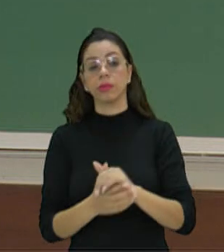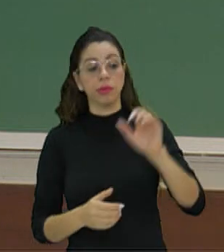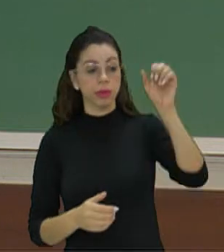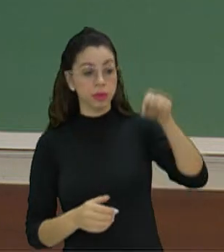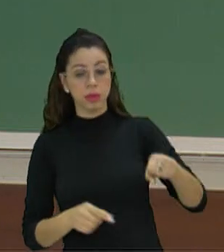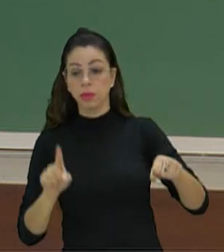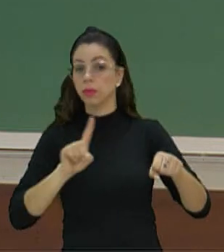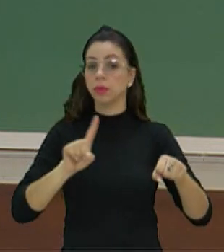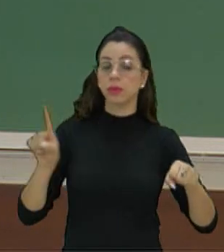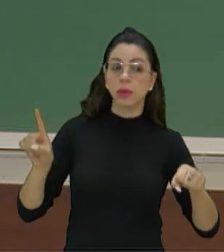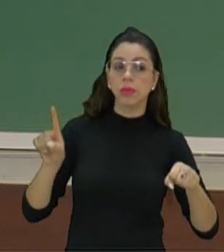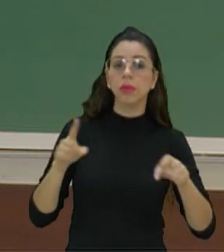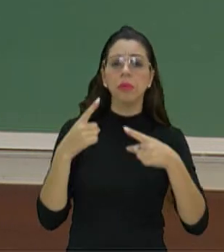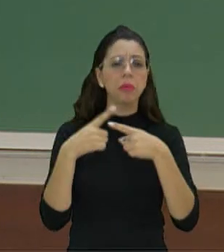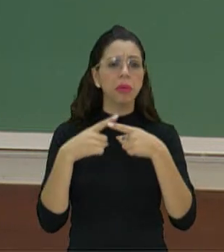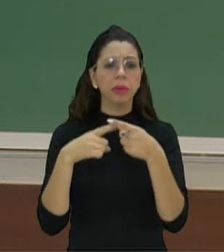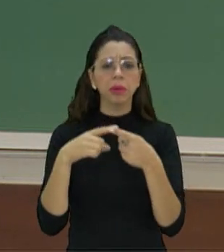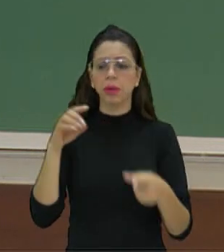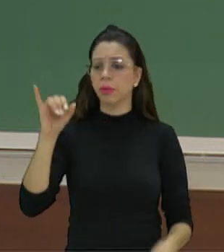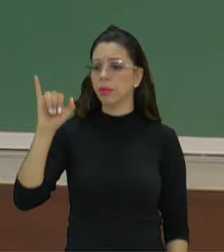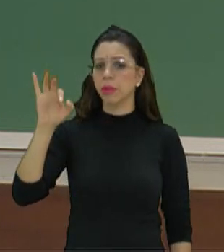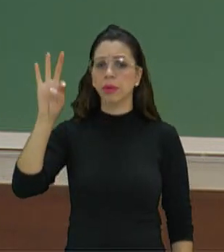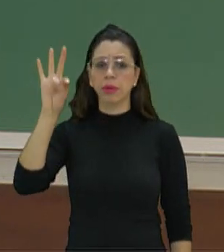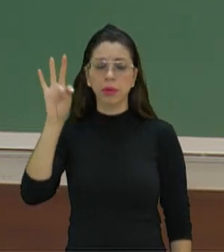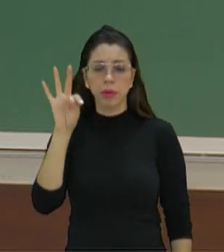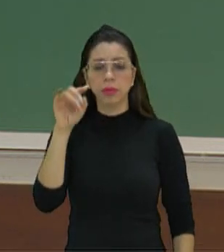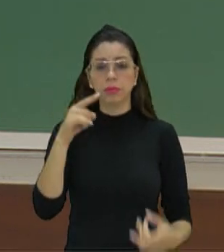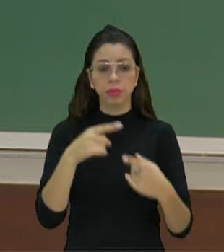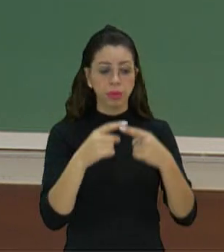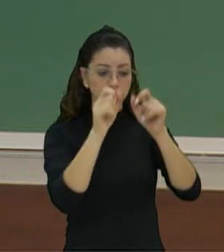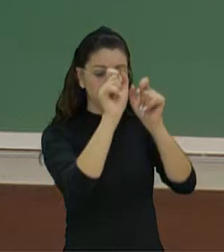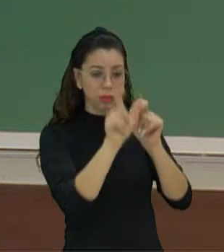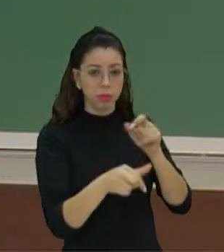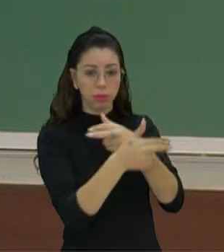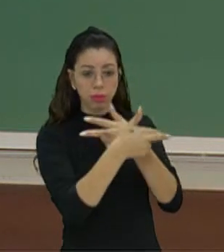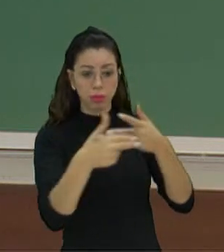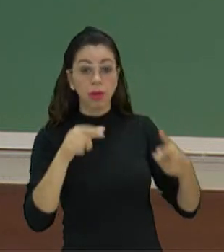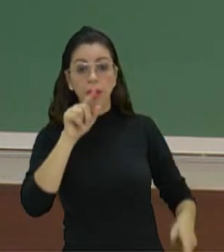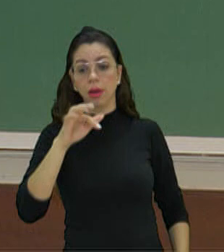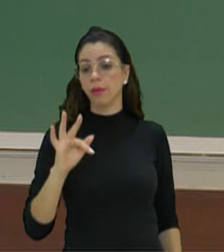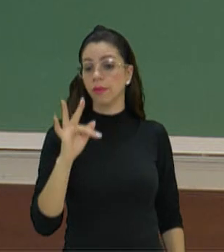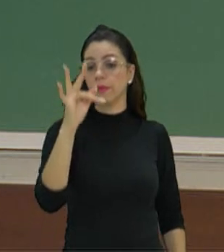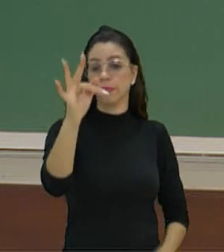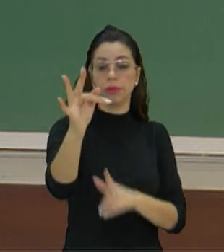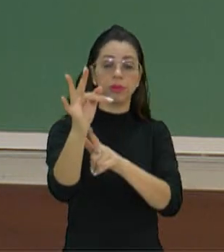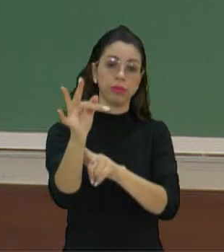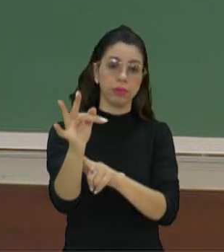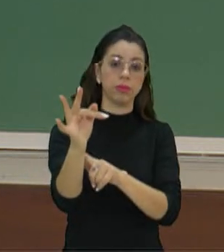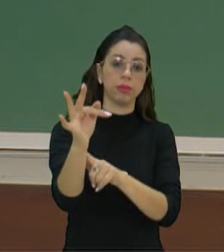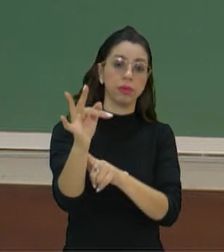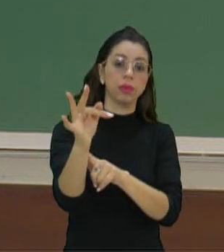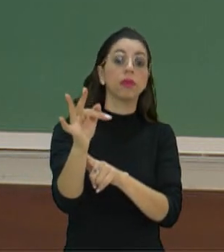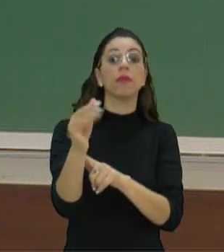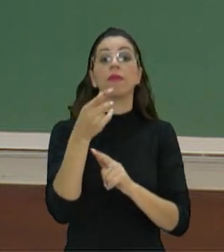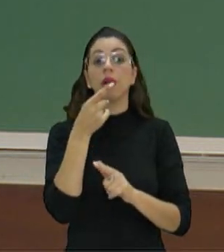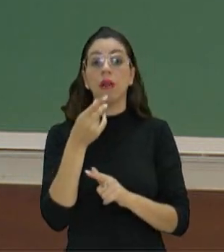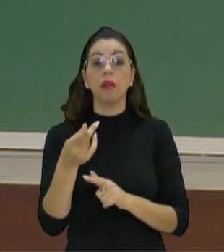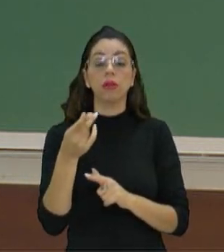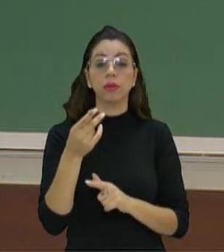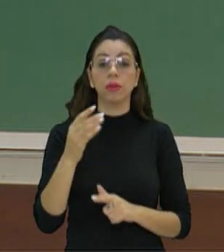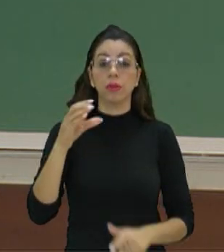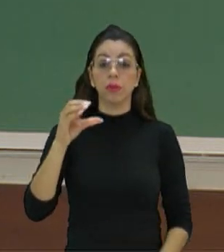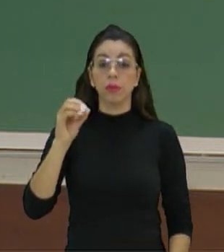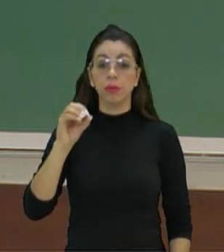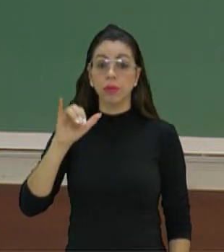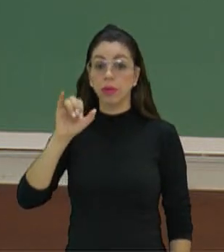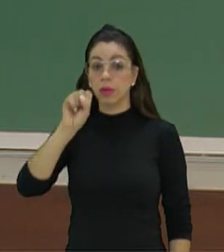doesn't. Por que o it? Porque o sujeito da nossa frase é o seu futuro. Então, estamos falando de uma coisa. Então, a gente